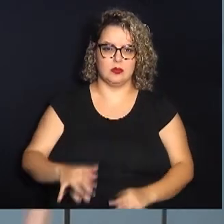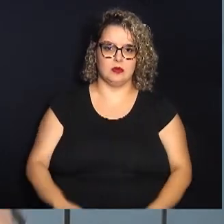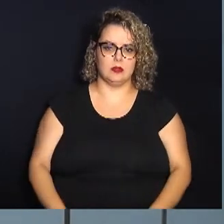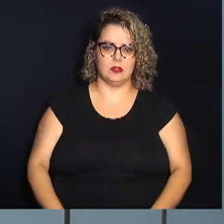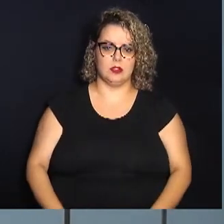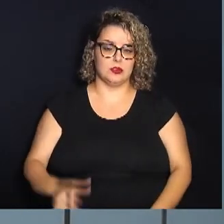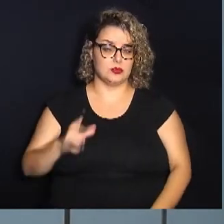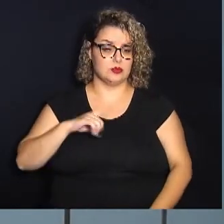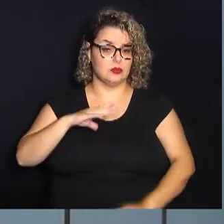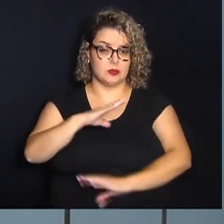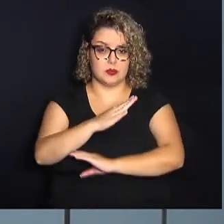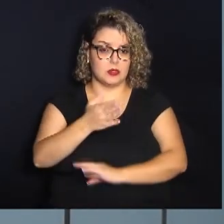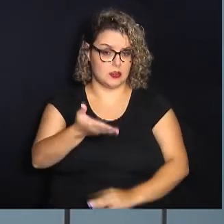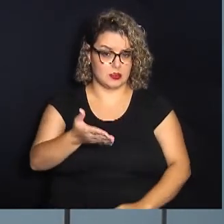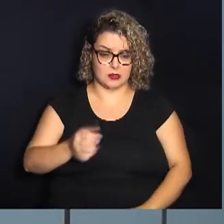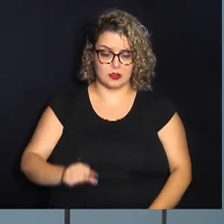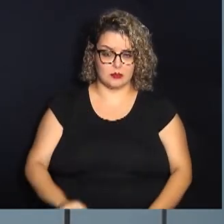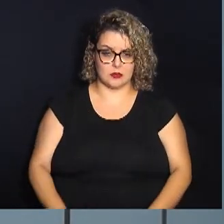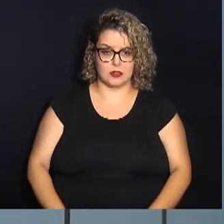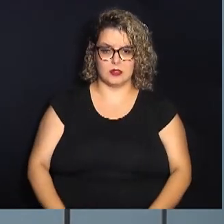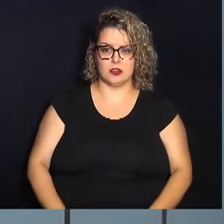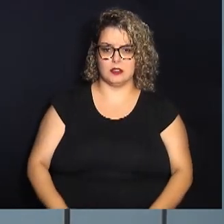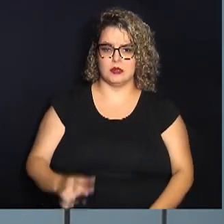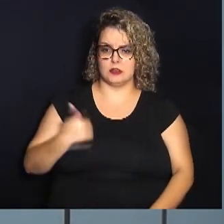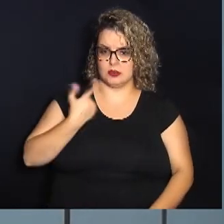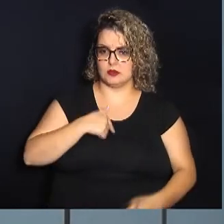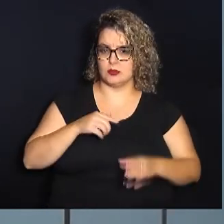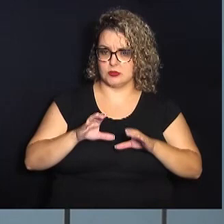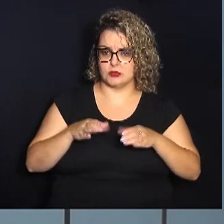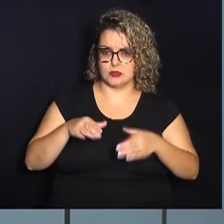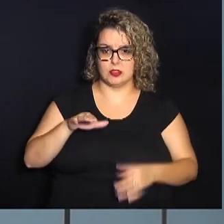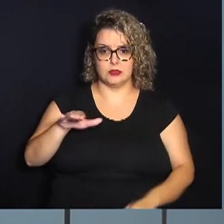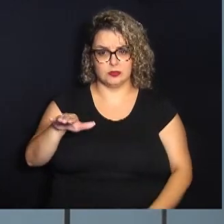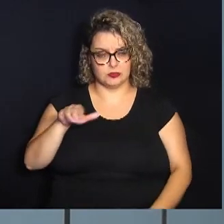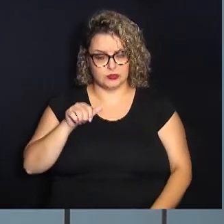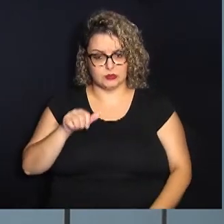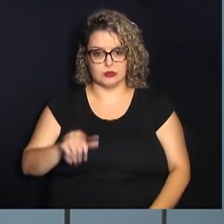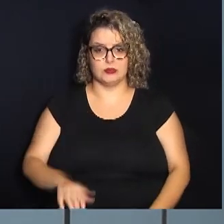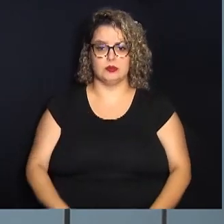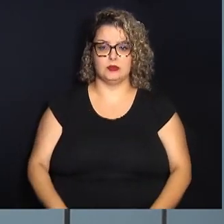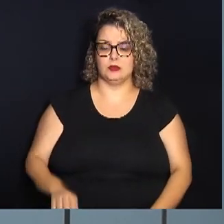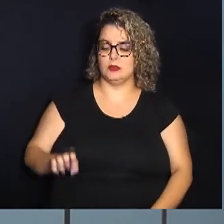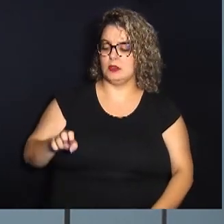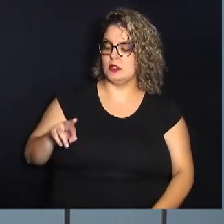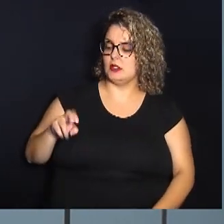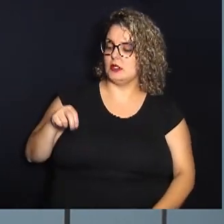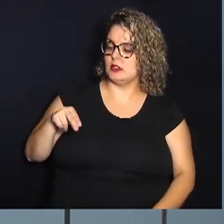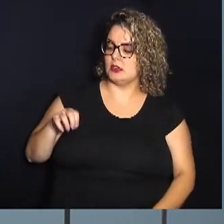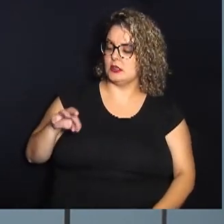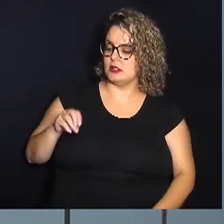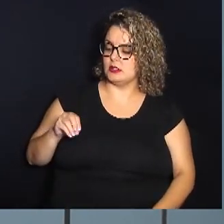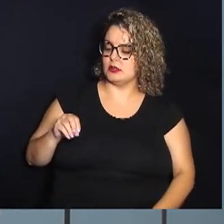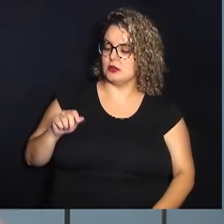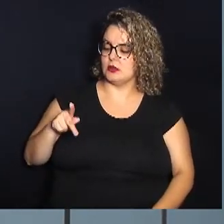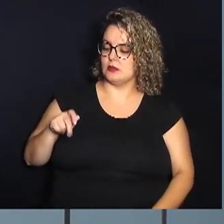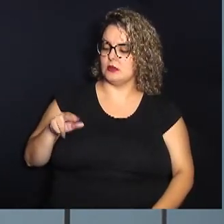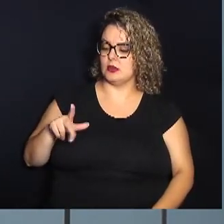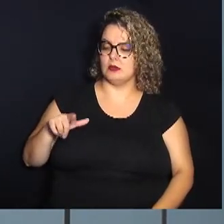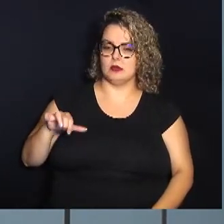Câmara Municipal, através da nossa comissão, nós chamamos aqui o Ernesto Paulela para falarmos disso e